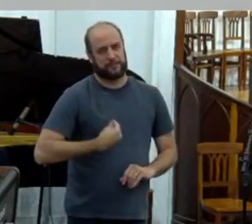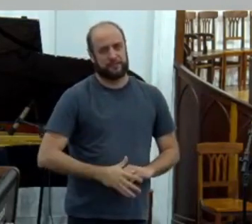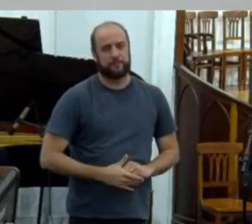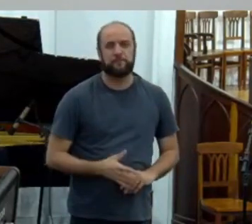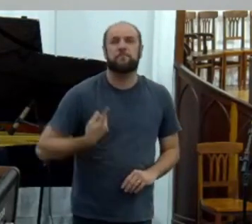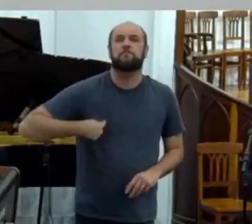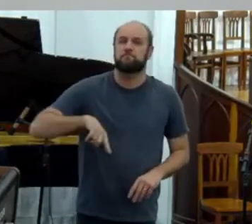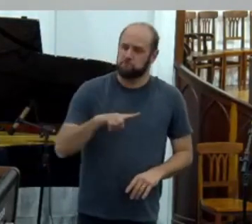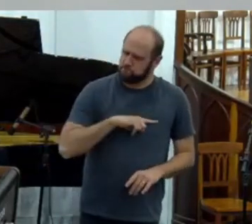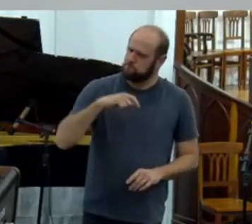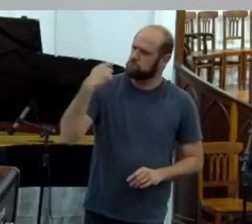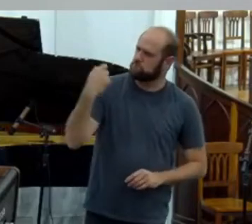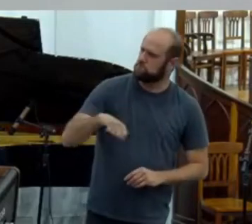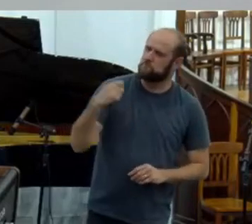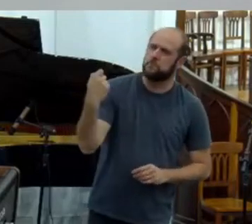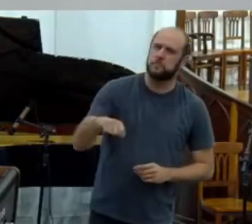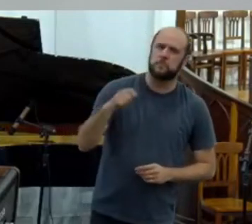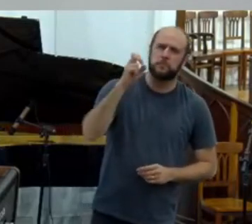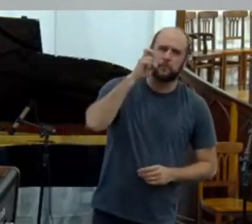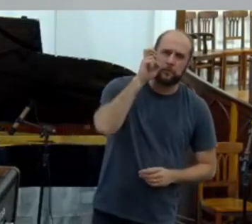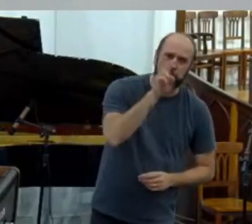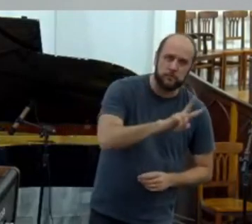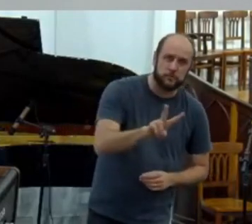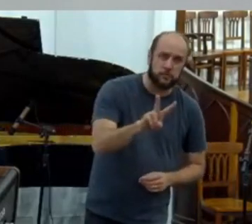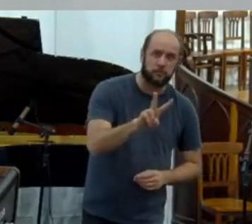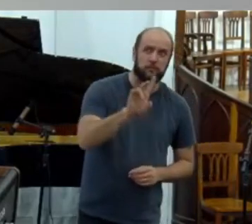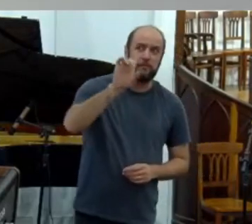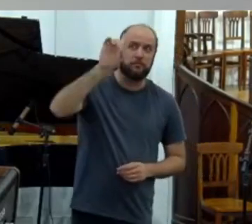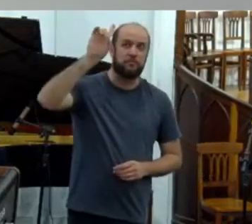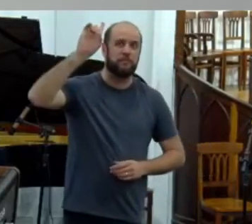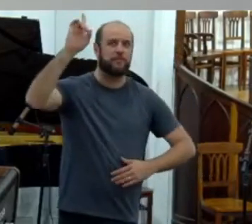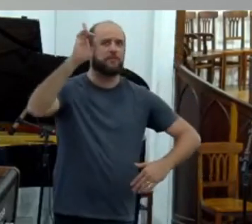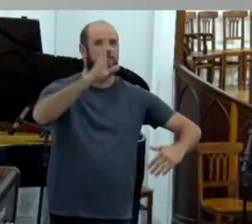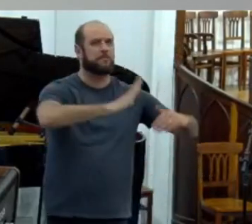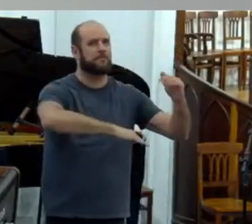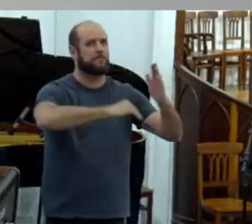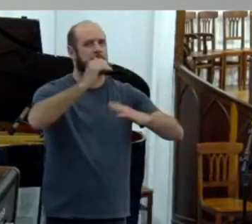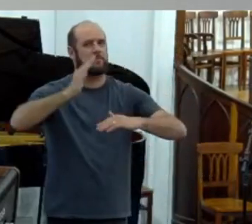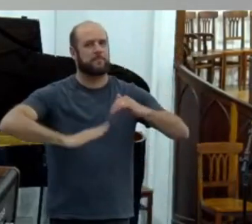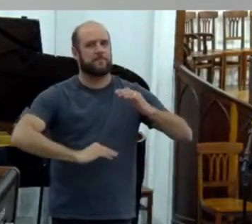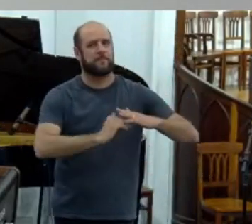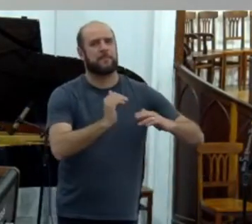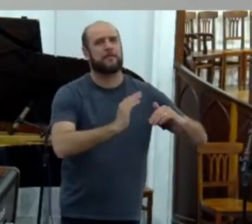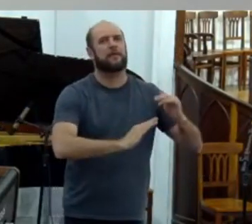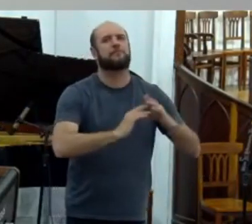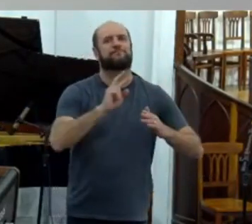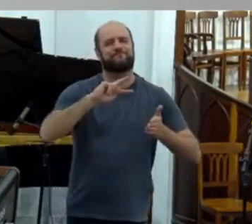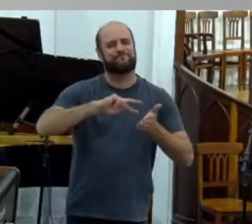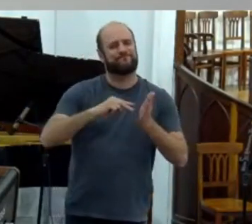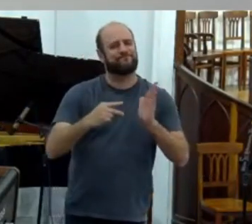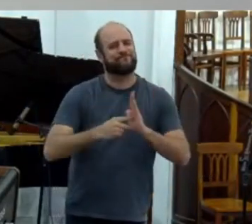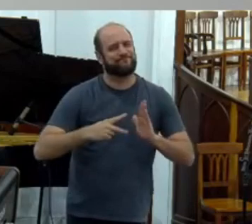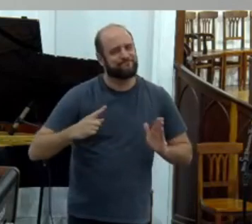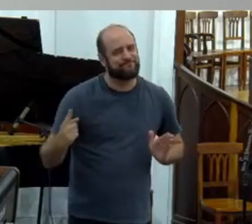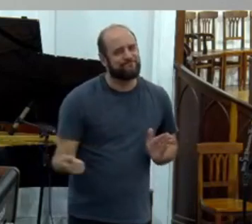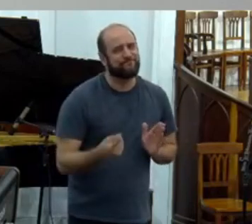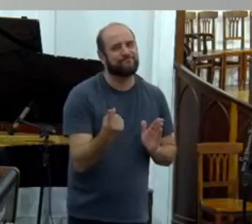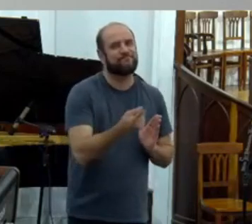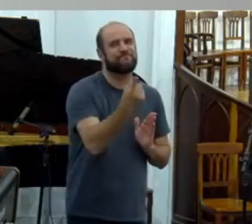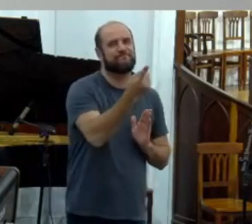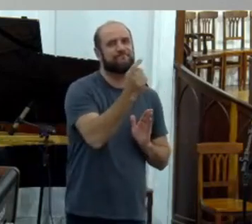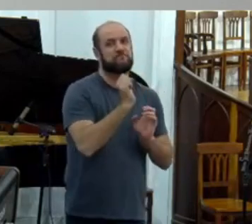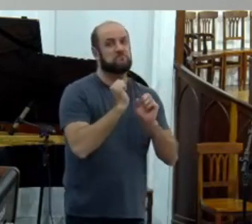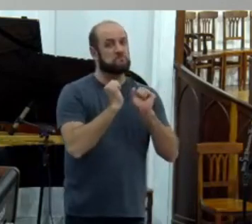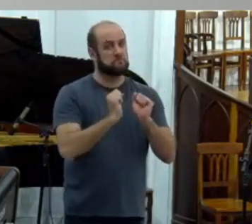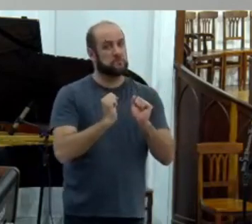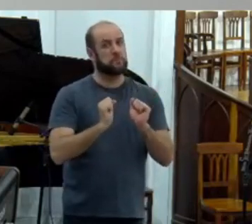Nós precisamos olhar para as ações de Deus, que têm um significado eterno, para que